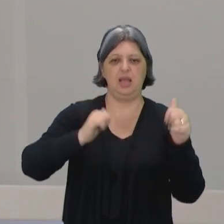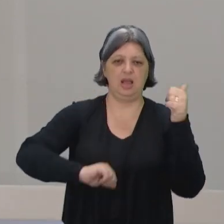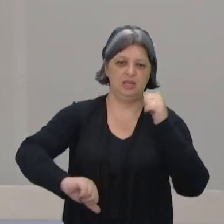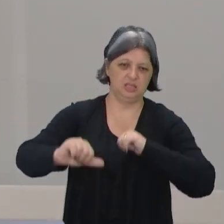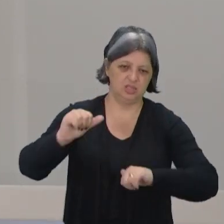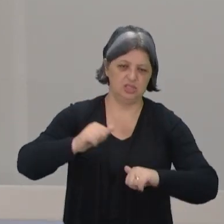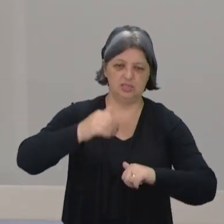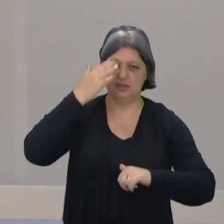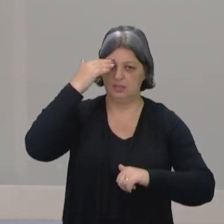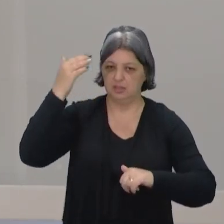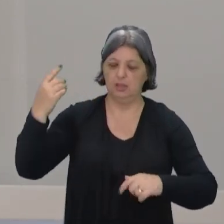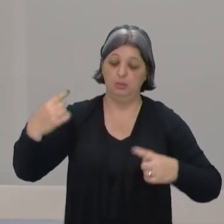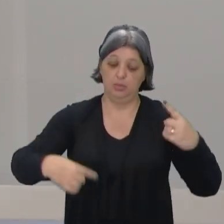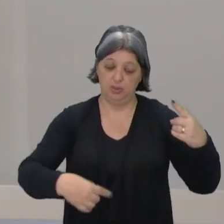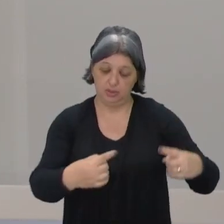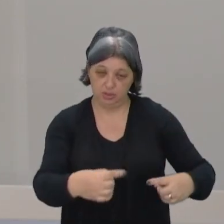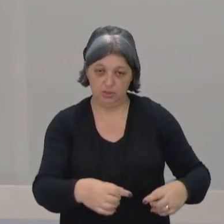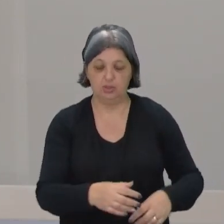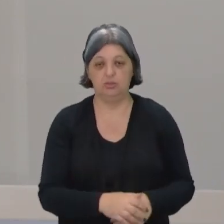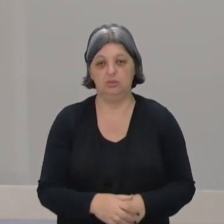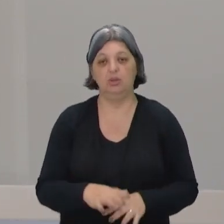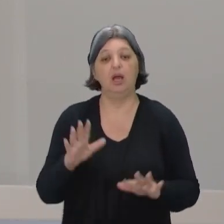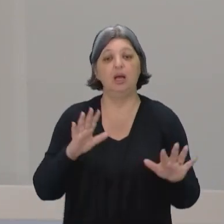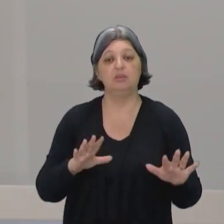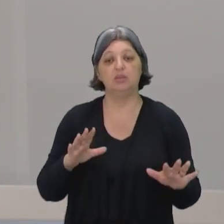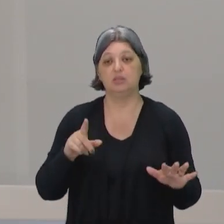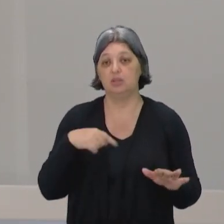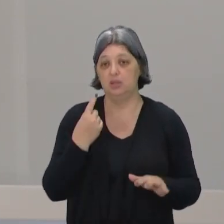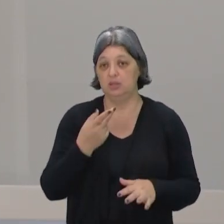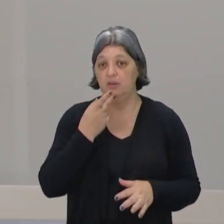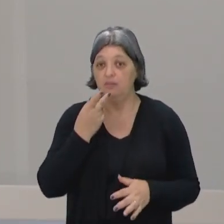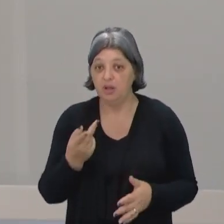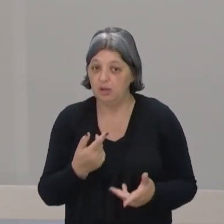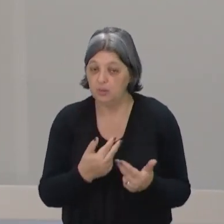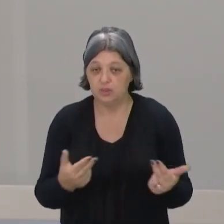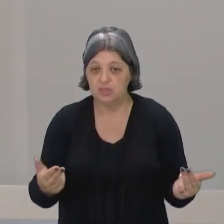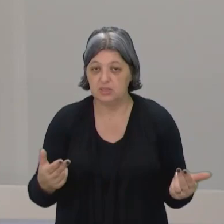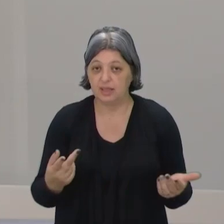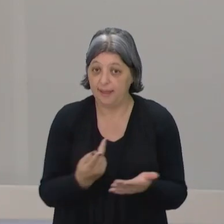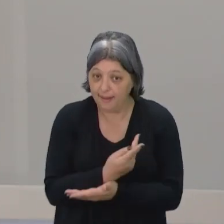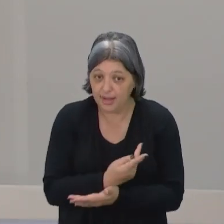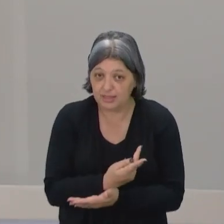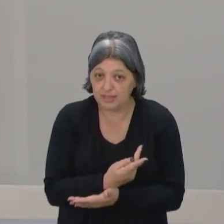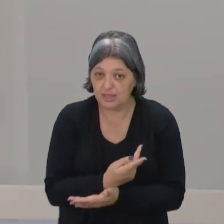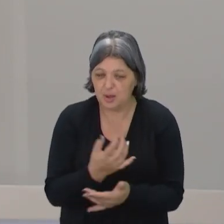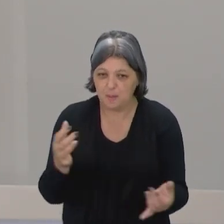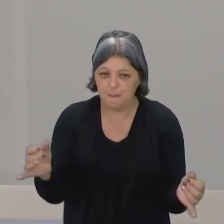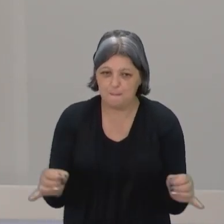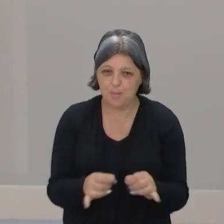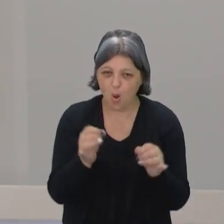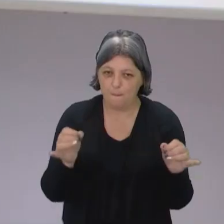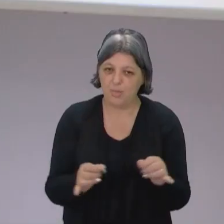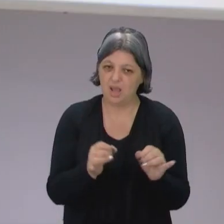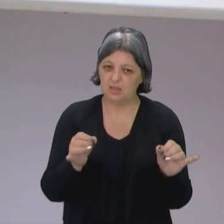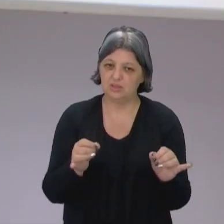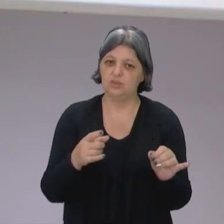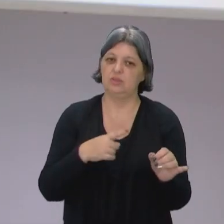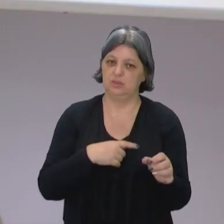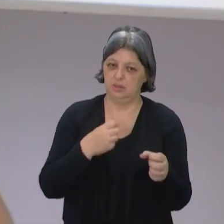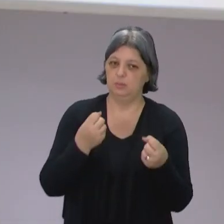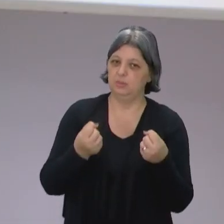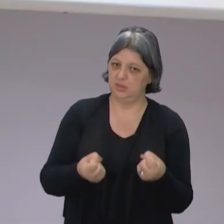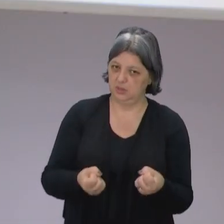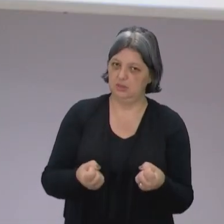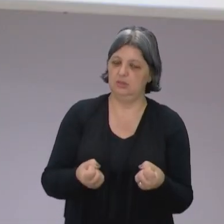Tem um peso, né? Então, se a gente falar aqui alguma bobagem, cair lá no YouTube... Até que tem um certo peso, né? Que a gente acabou